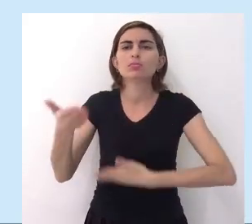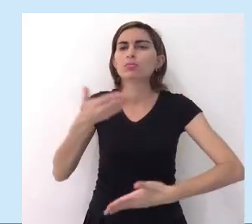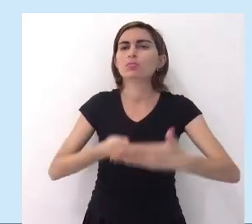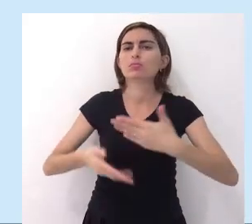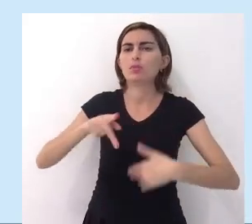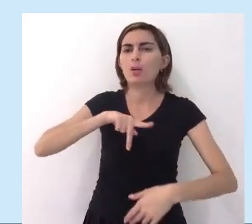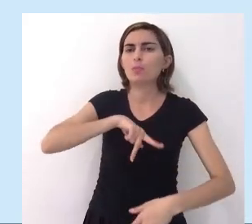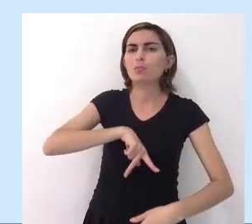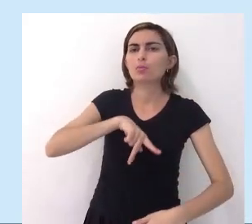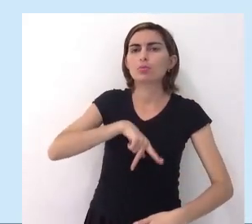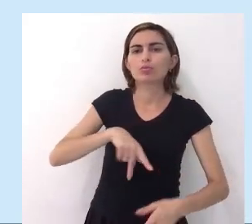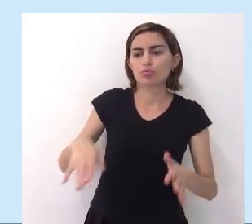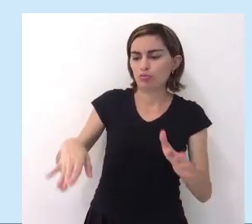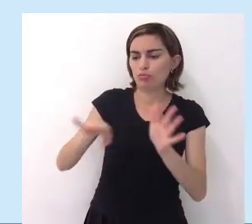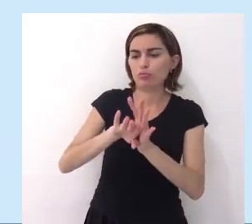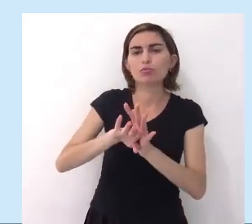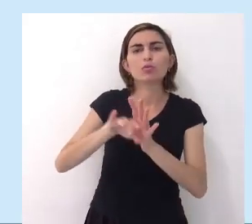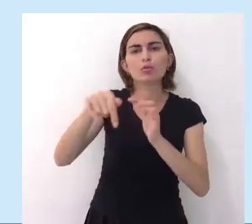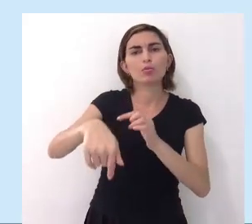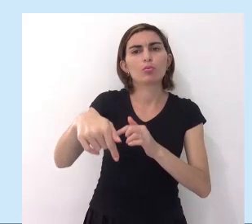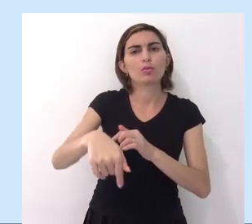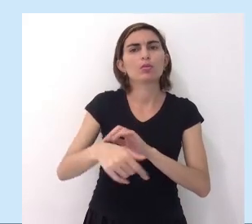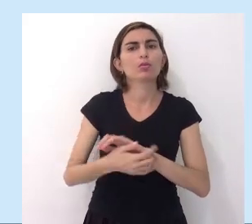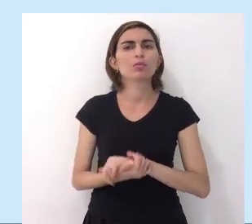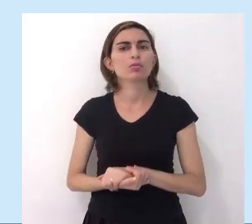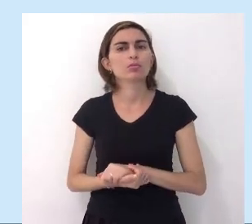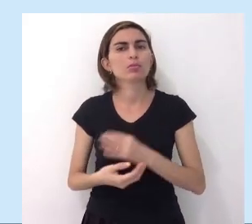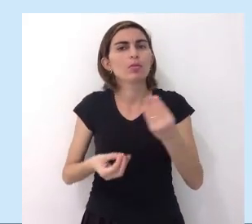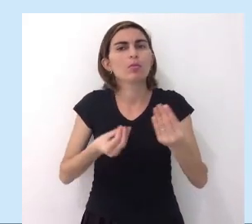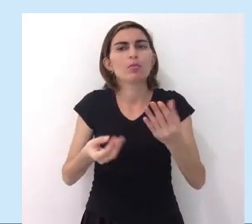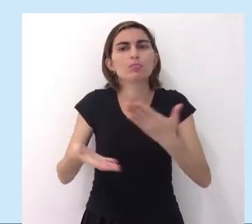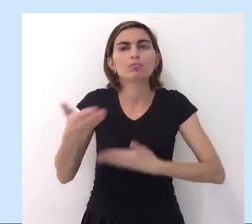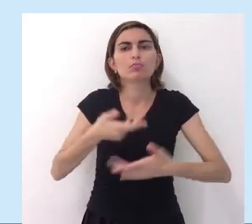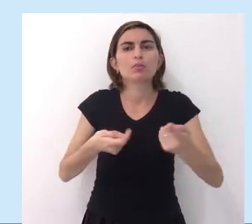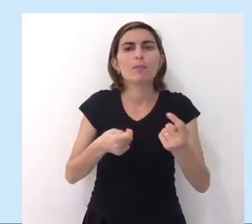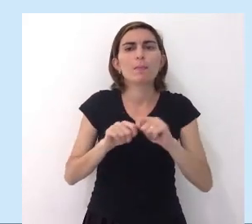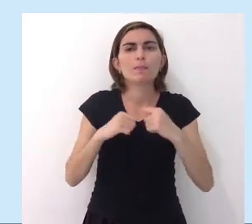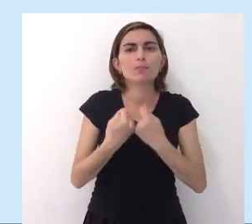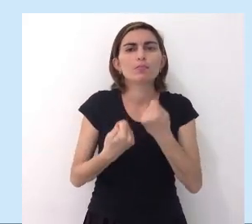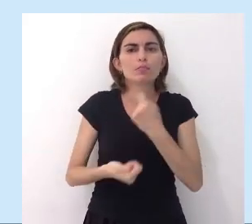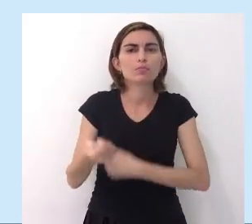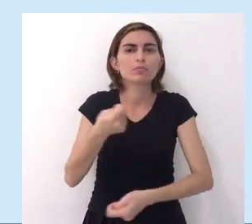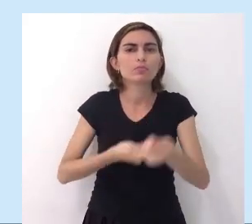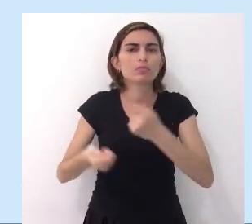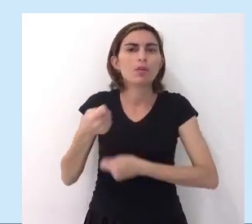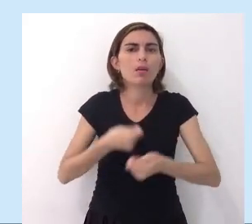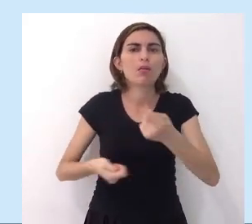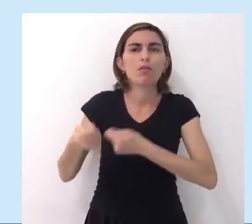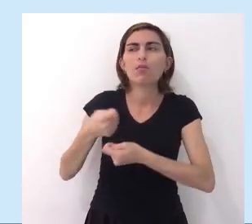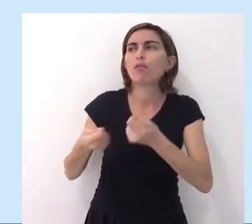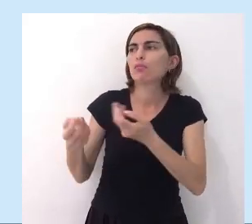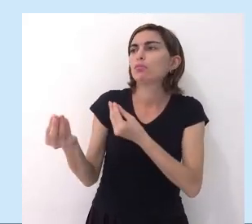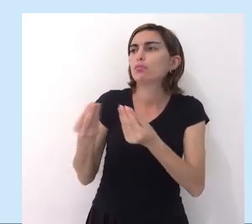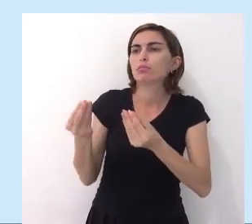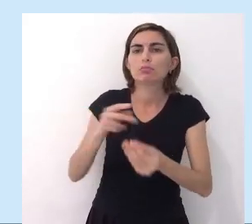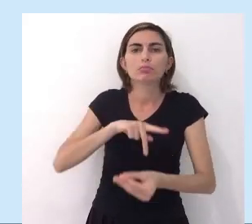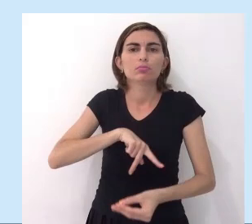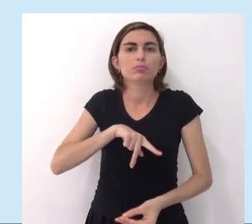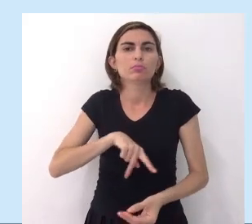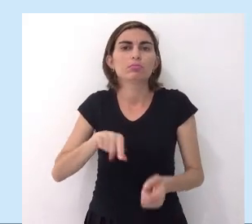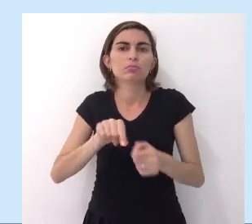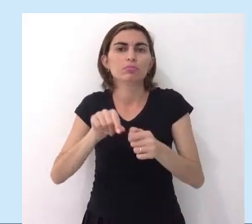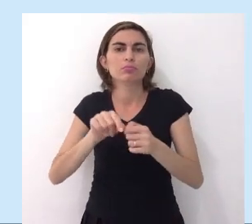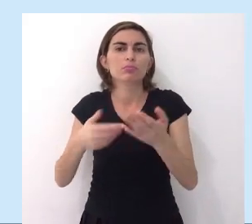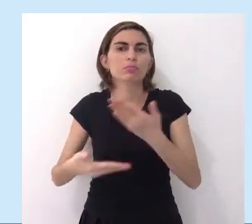quando os portugueses eles chegaram até aqui, tá? Qual era a relação mercantilista, tá? De mercado que os portugueses eles